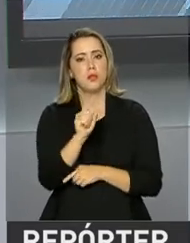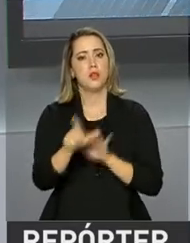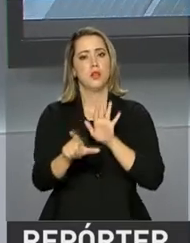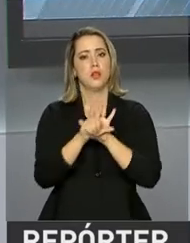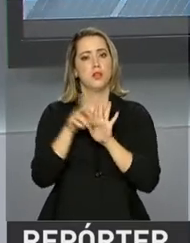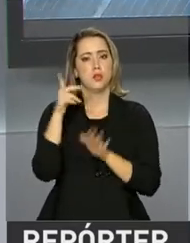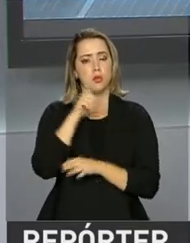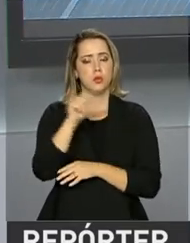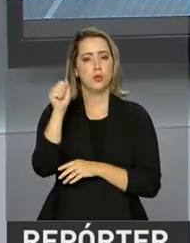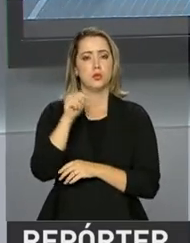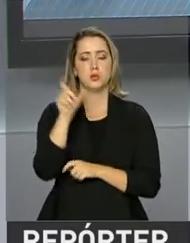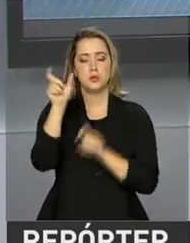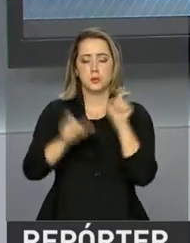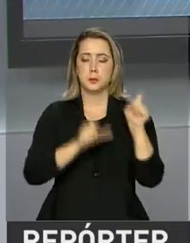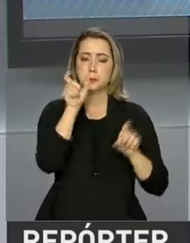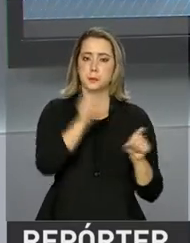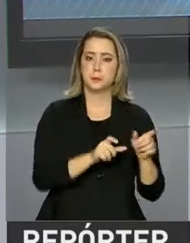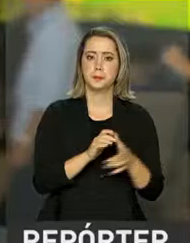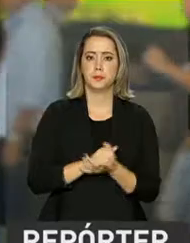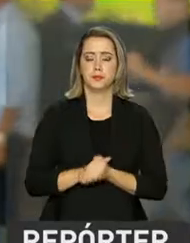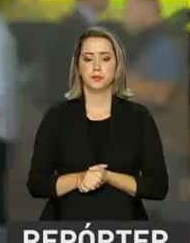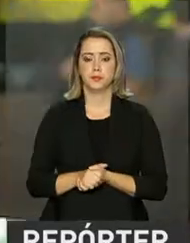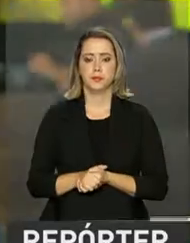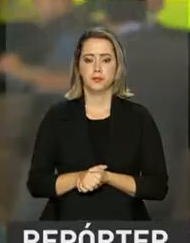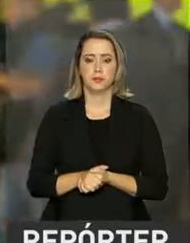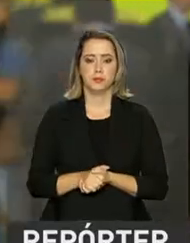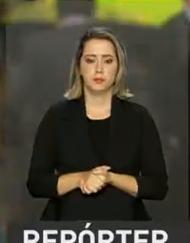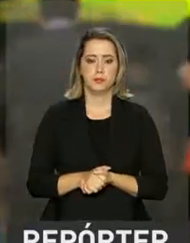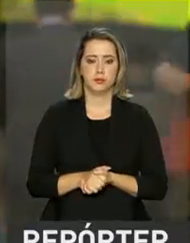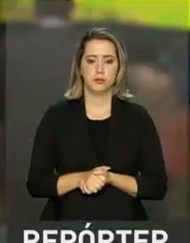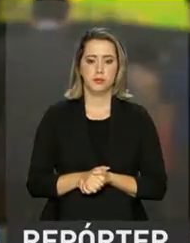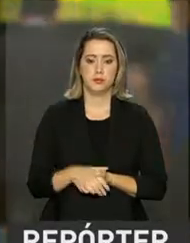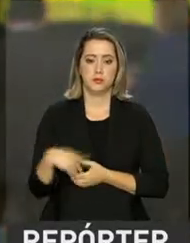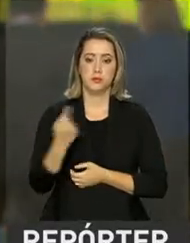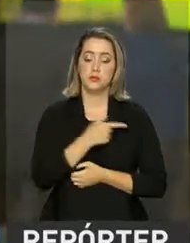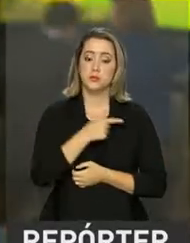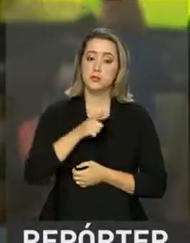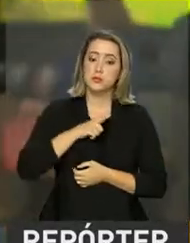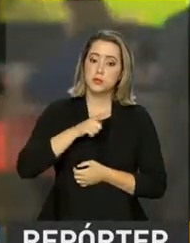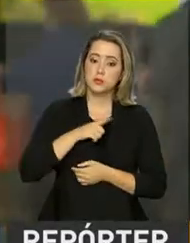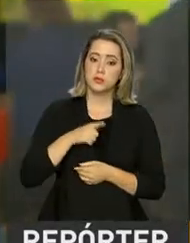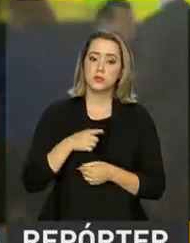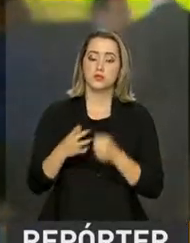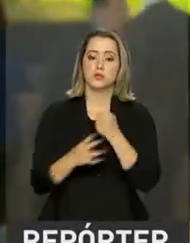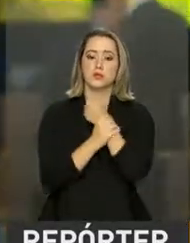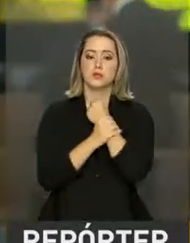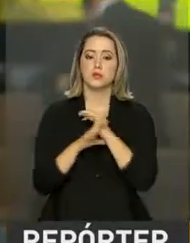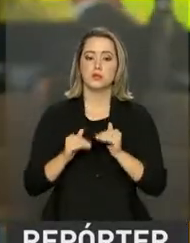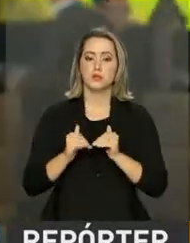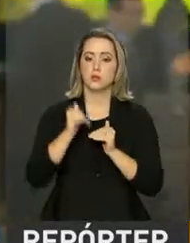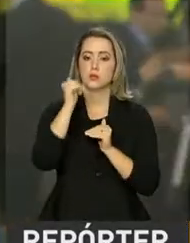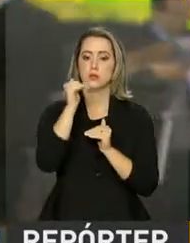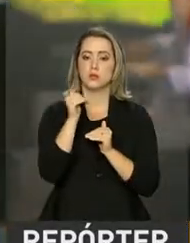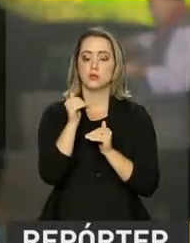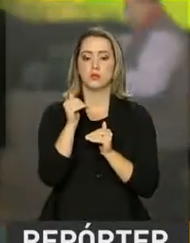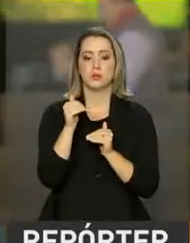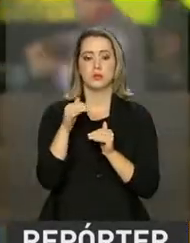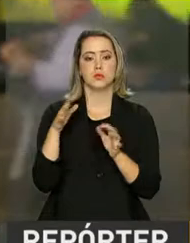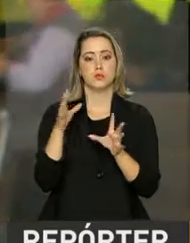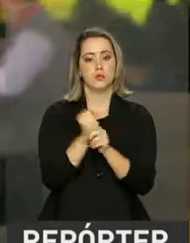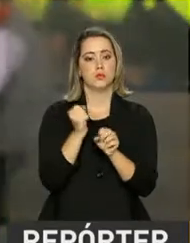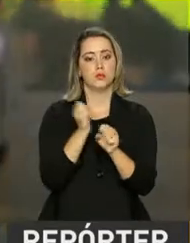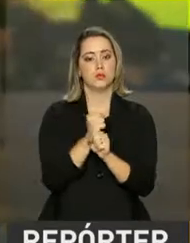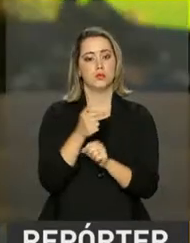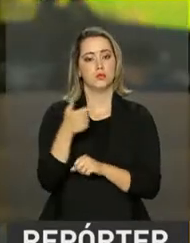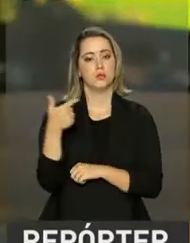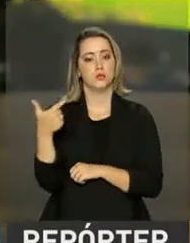uma conquista dos brasileiros. A gente teve a garantia de aumento do orçamento de 2016